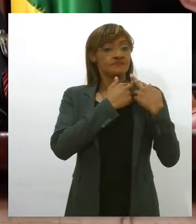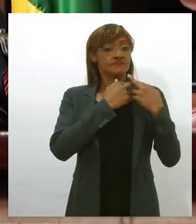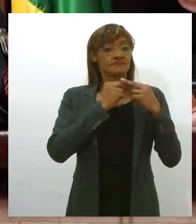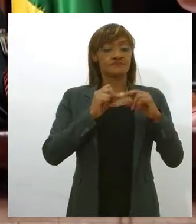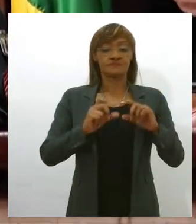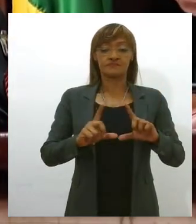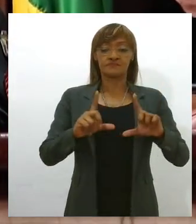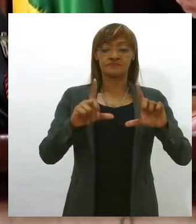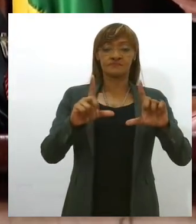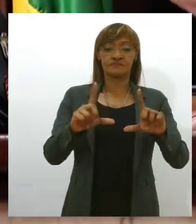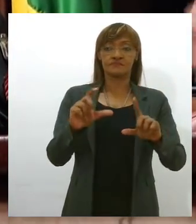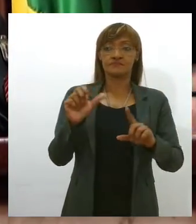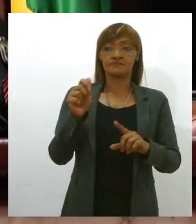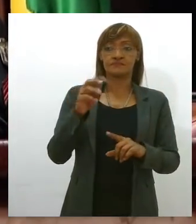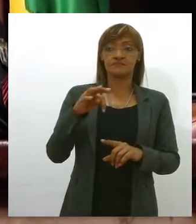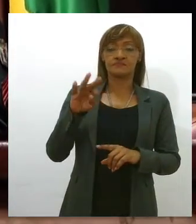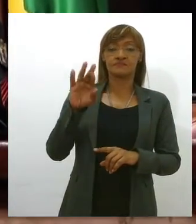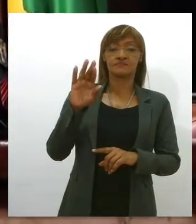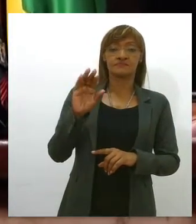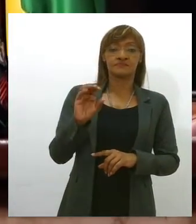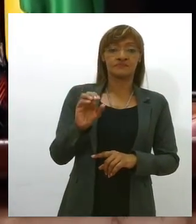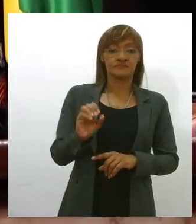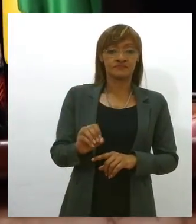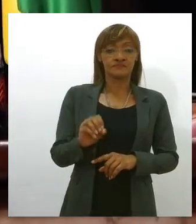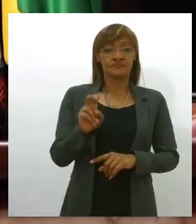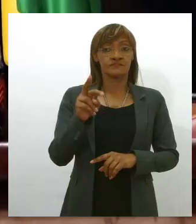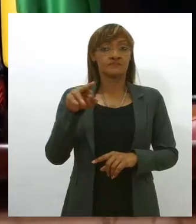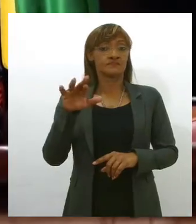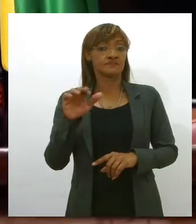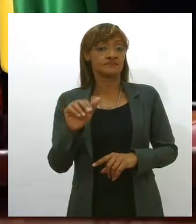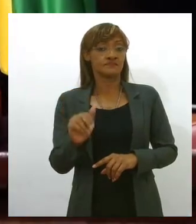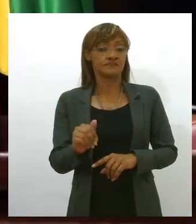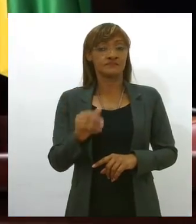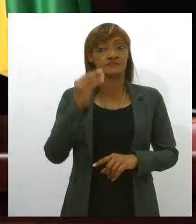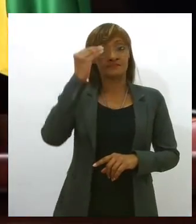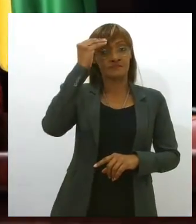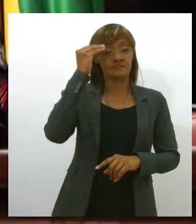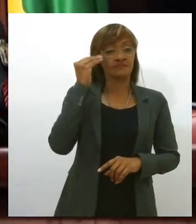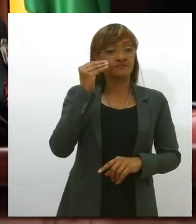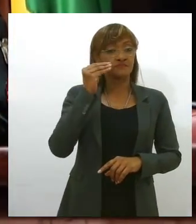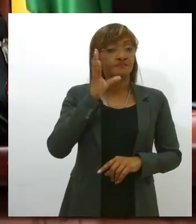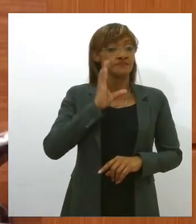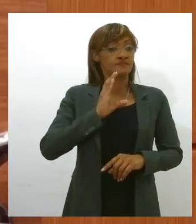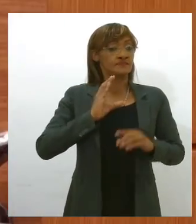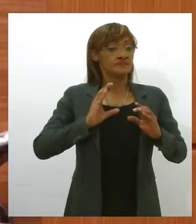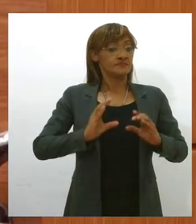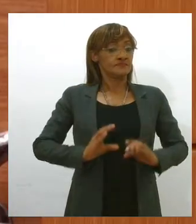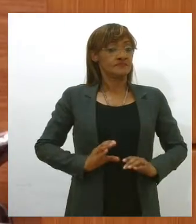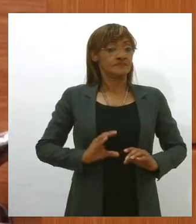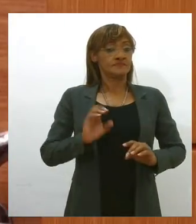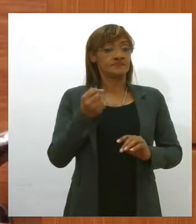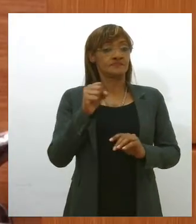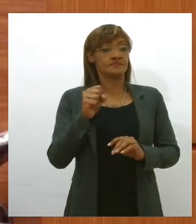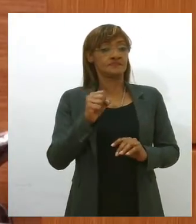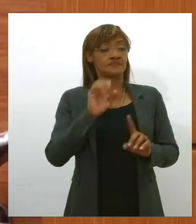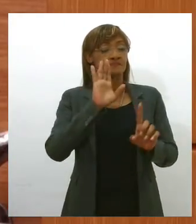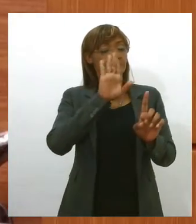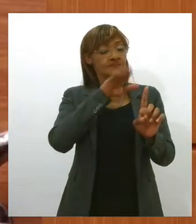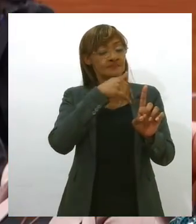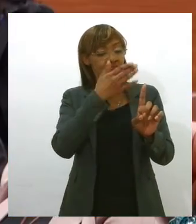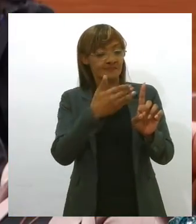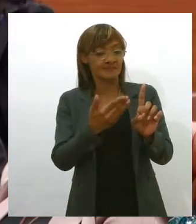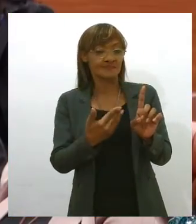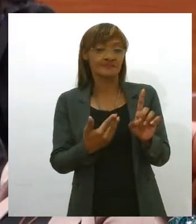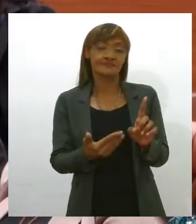Jorge Franco Vieira o título de cidadania sergipana honraria que o homenageado dividiu com os